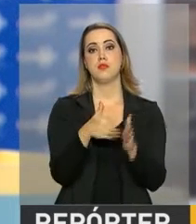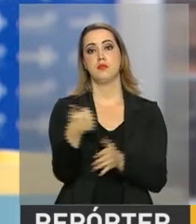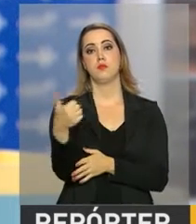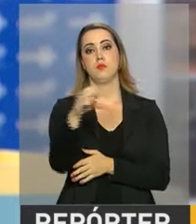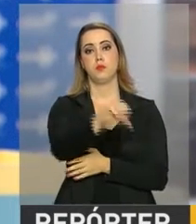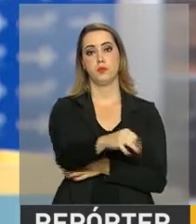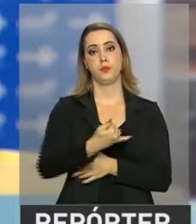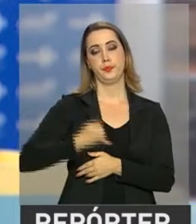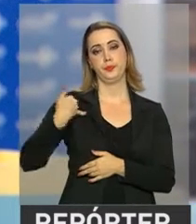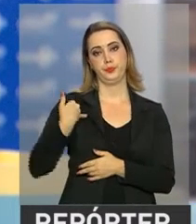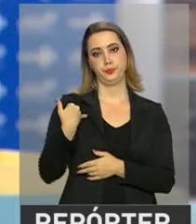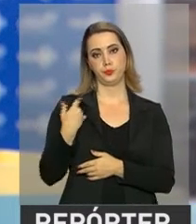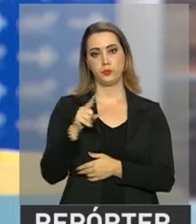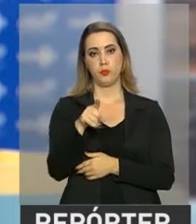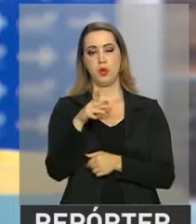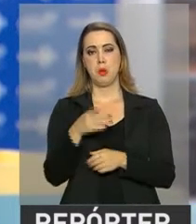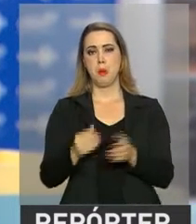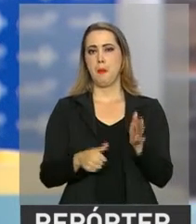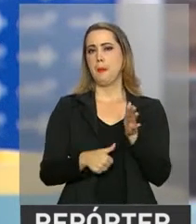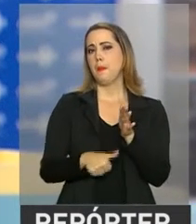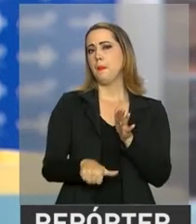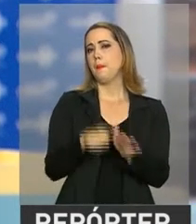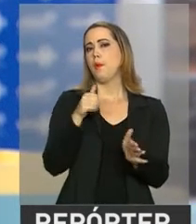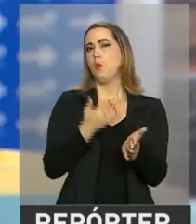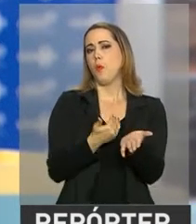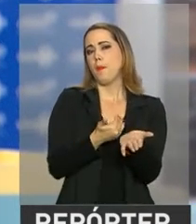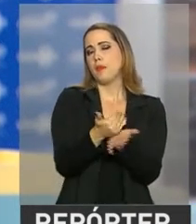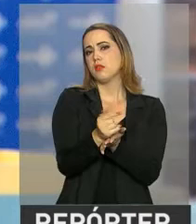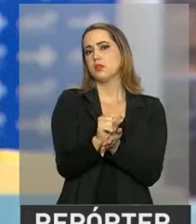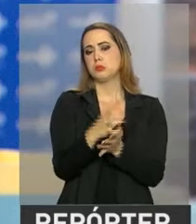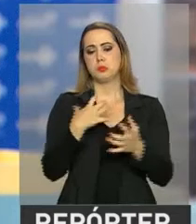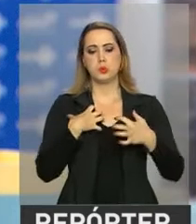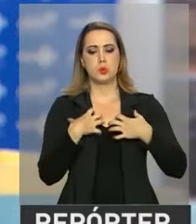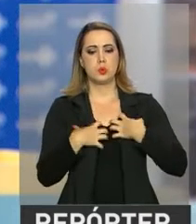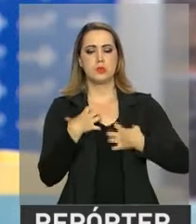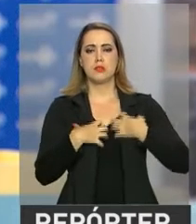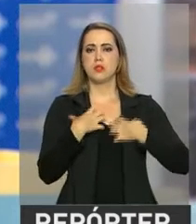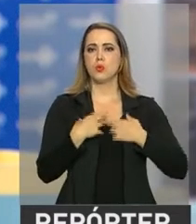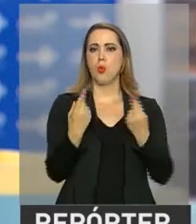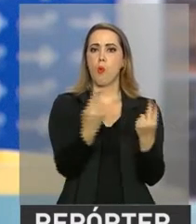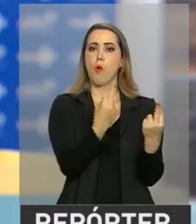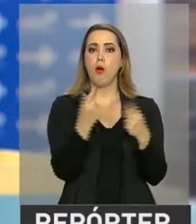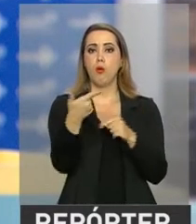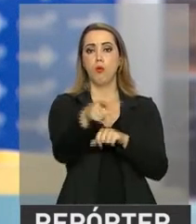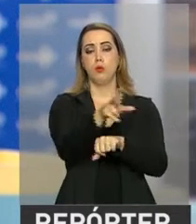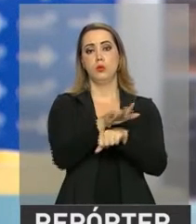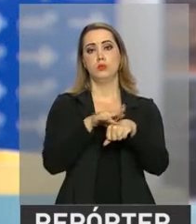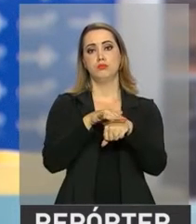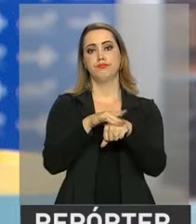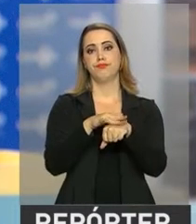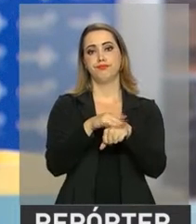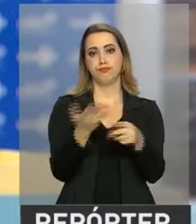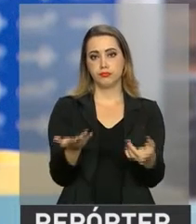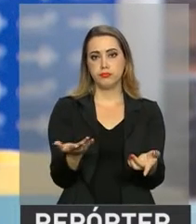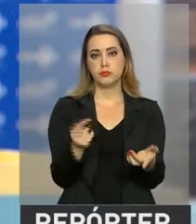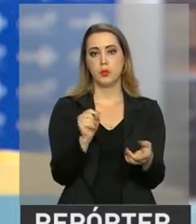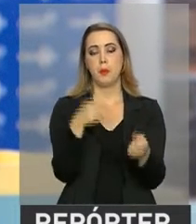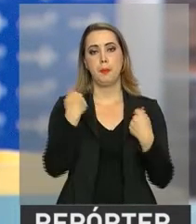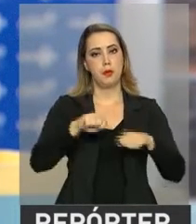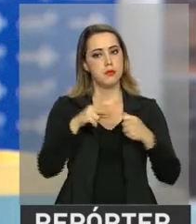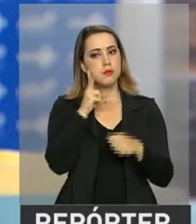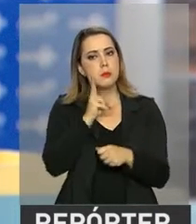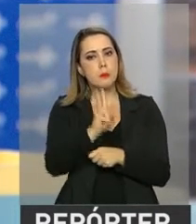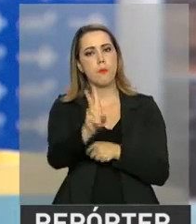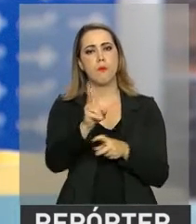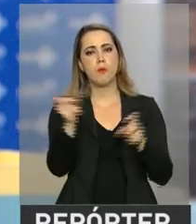anos. E como os primeiros sintomas podem ser confundidos com outras doenças comuns na infância, o diagnóstico precoce pode